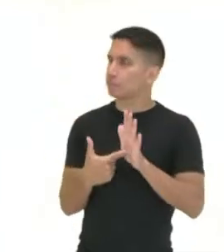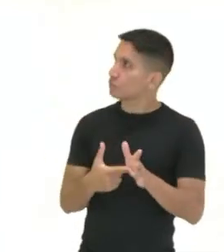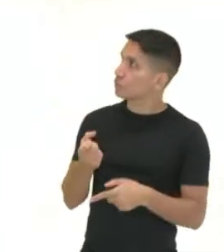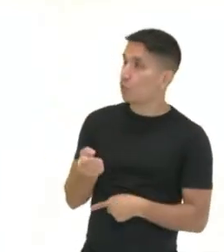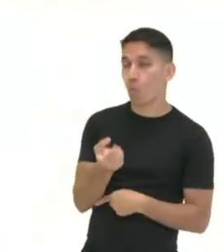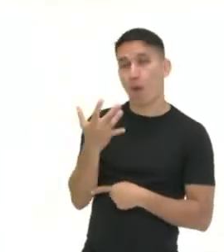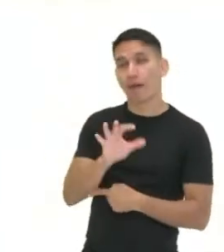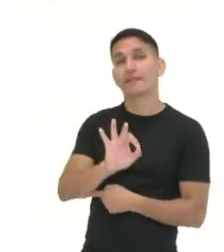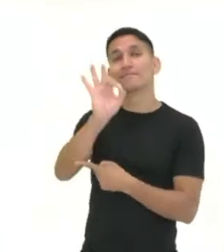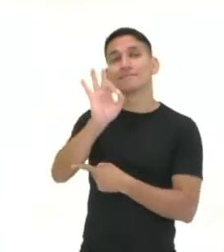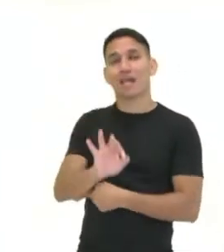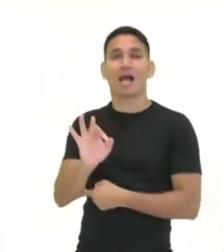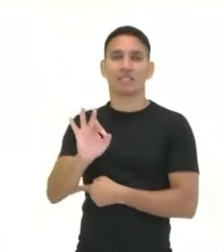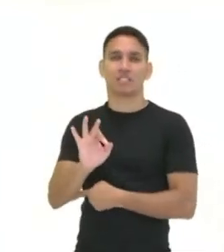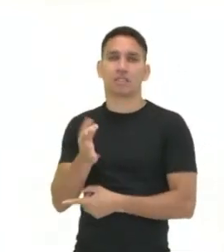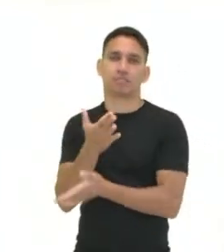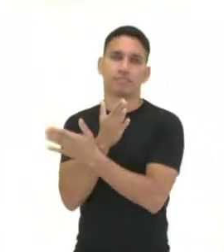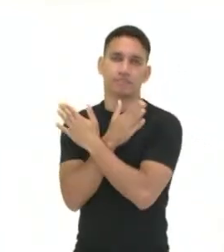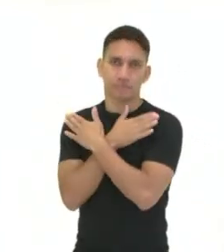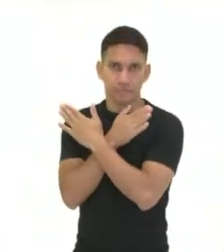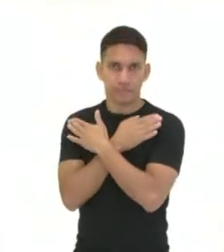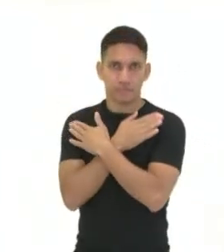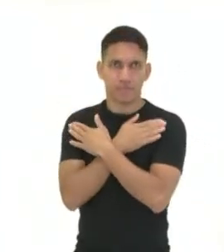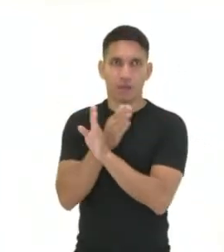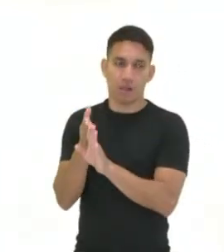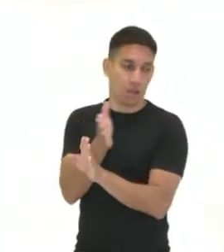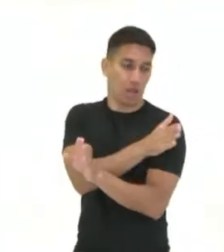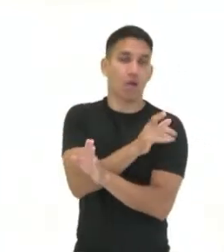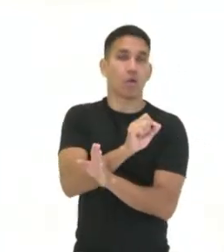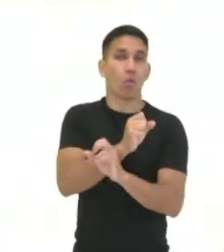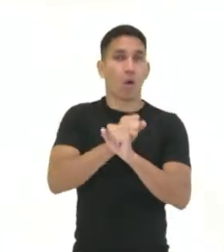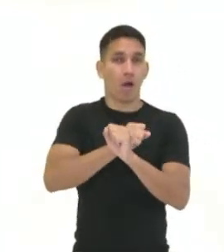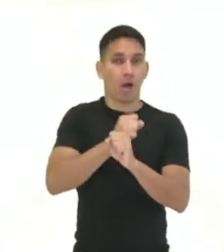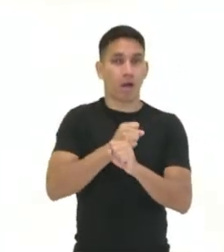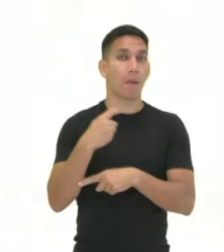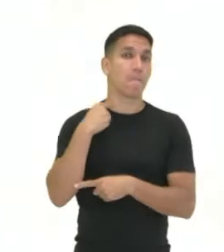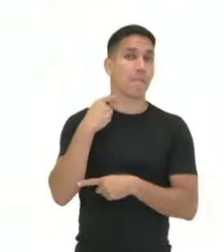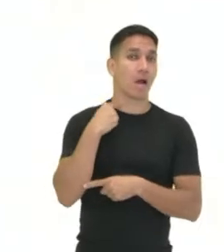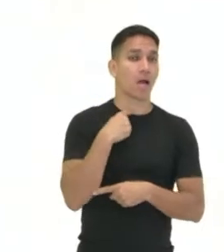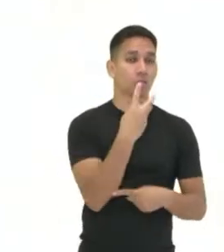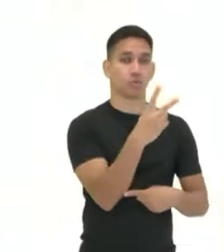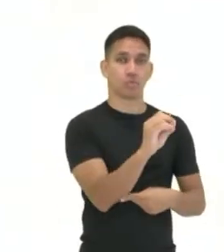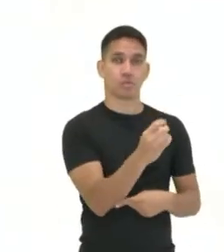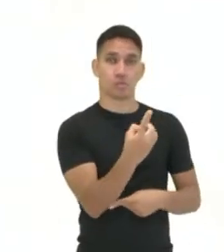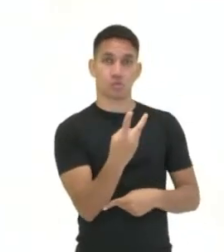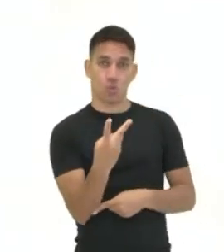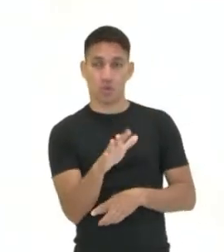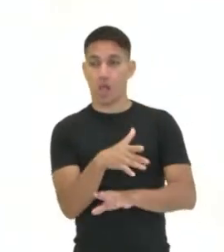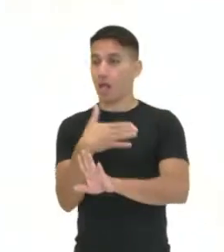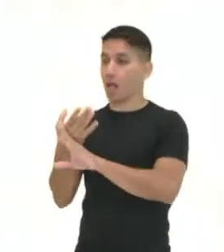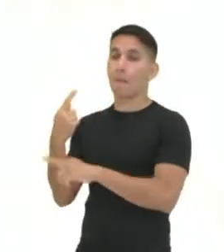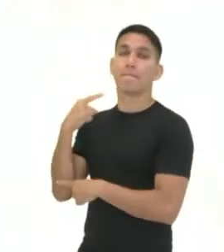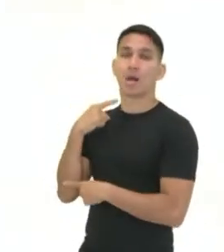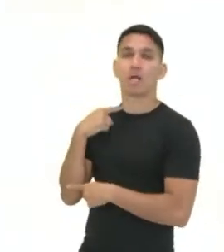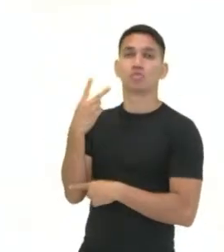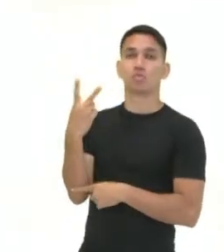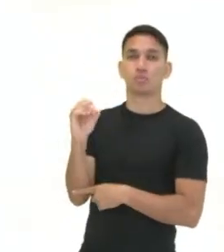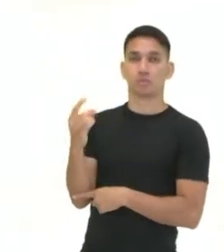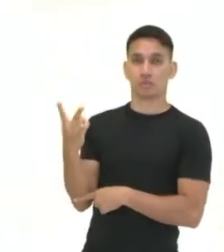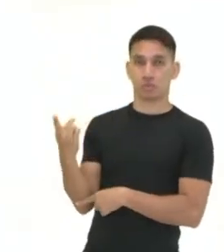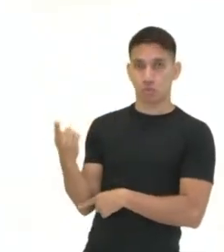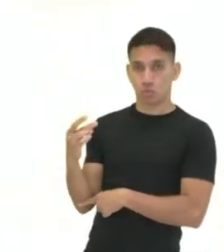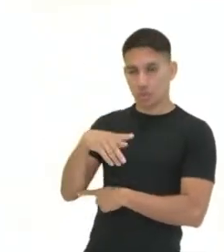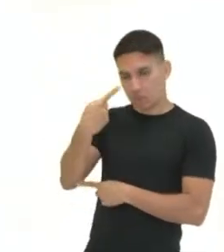de desocupação. Então, temos anos anteriores, ó, de maio de 2012 a maio de 2021 no